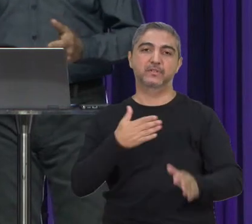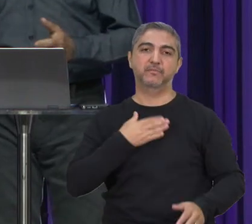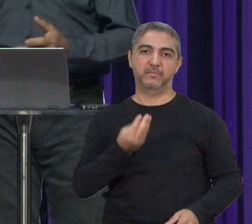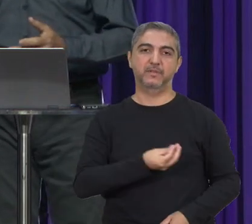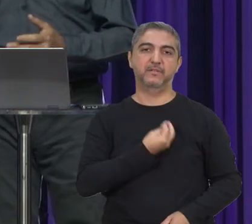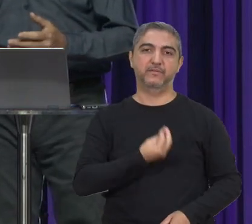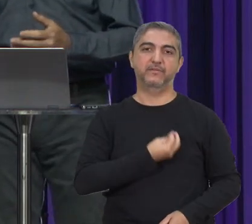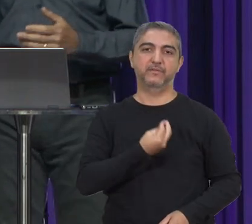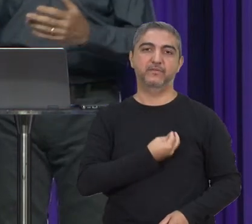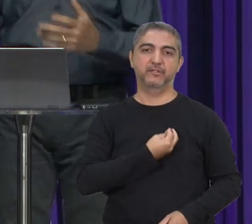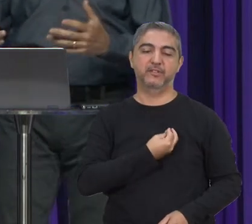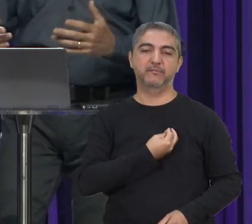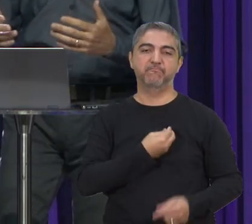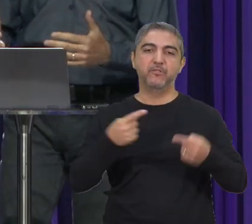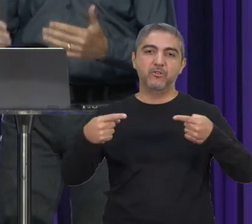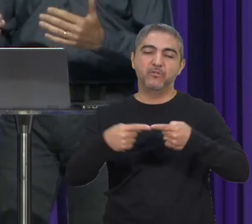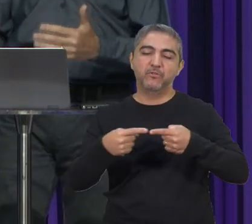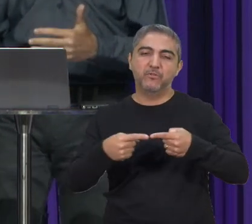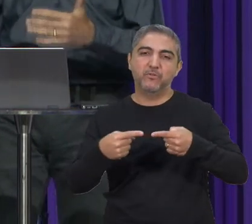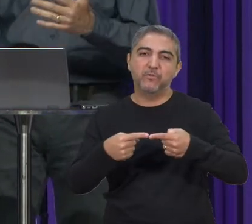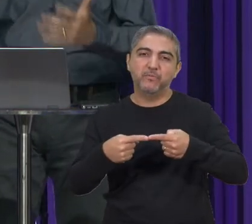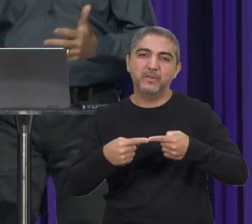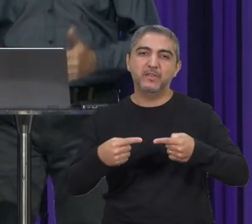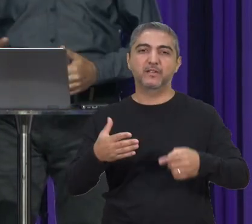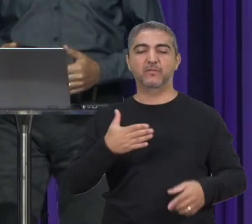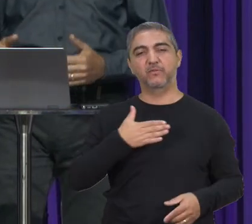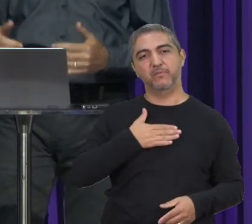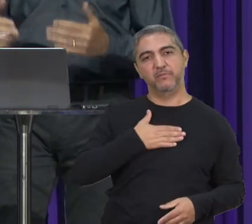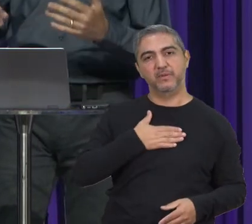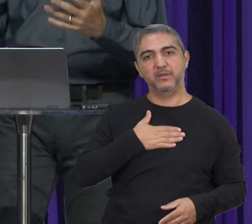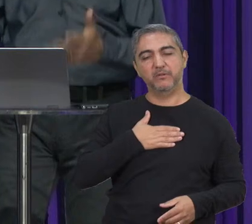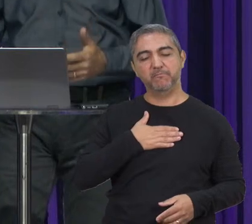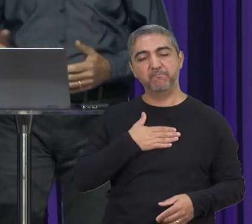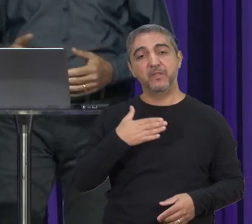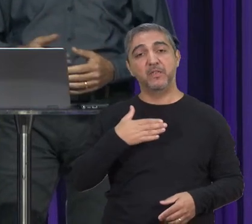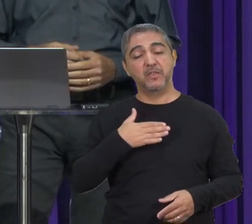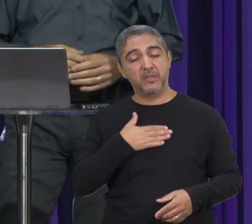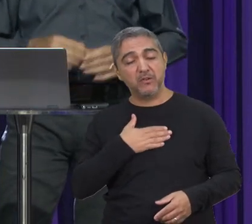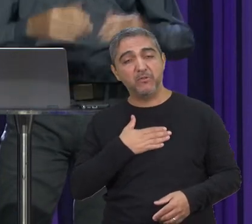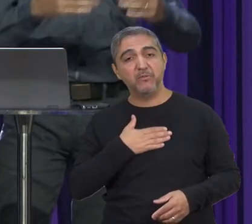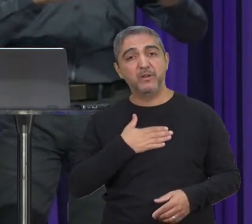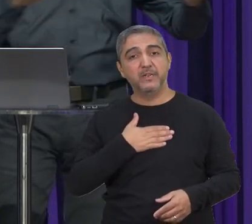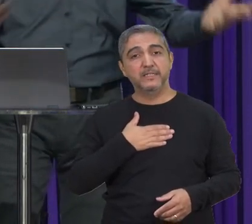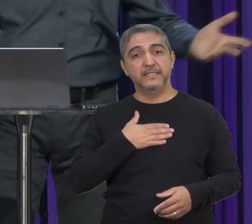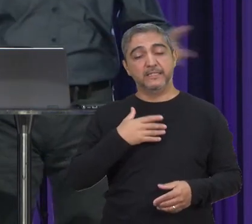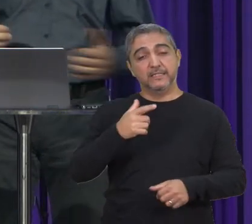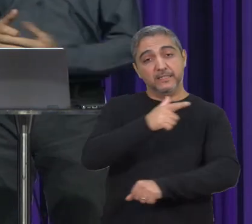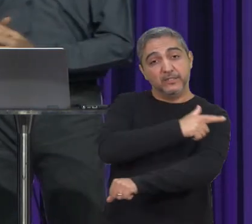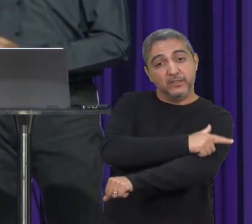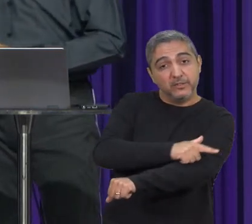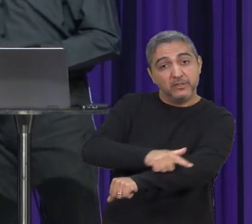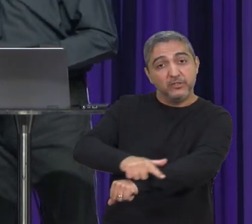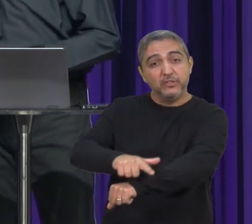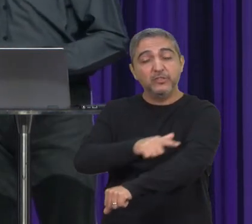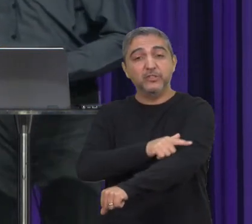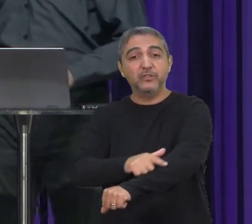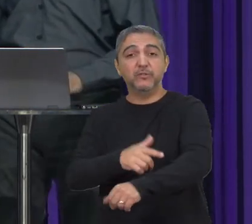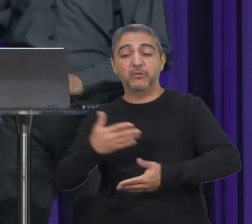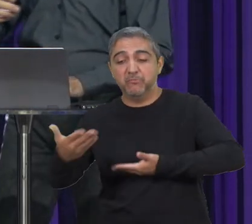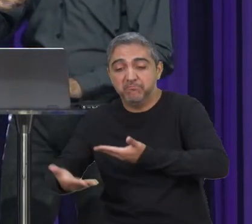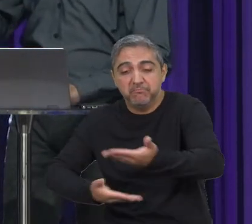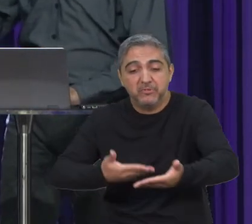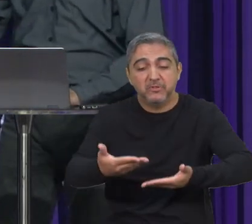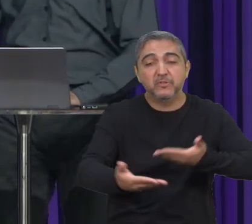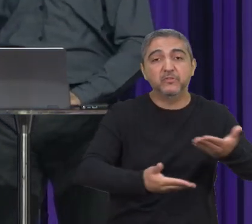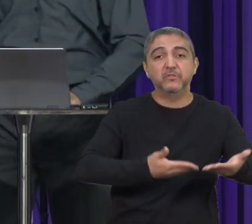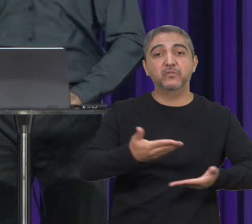Eu realmente procuro ser uma pessoa polida, uma pessoa gentil, uma pessoa cordial com as pessoas.